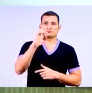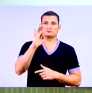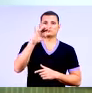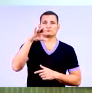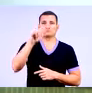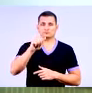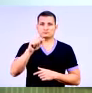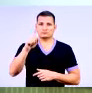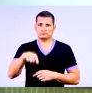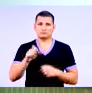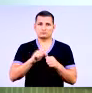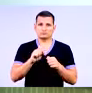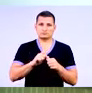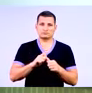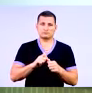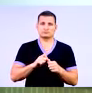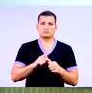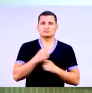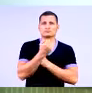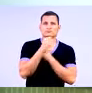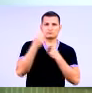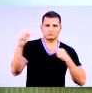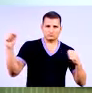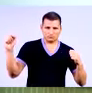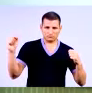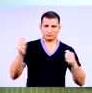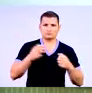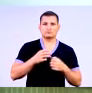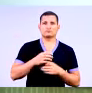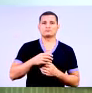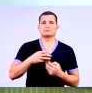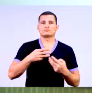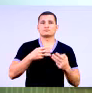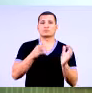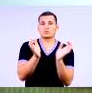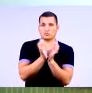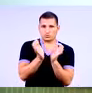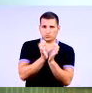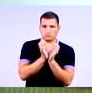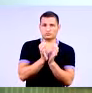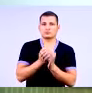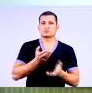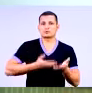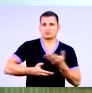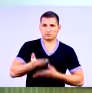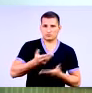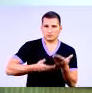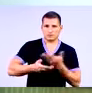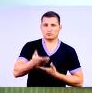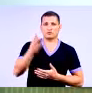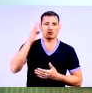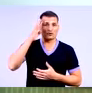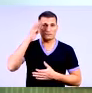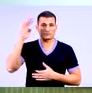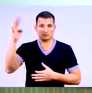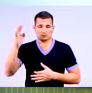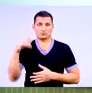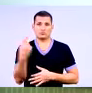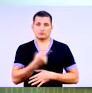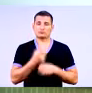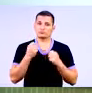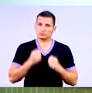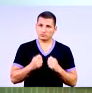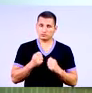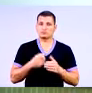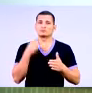fazermos uma grande rede de solidariedade, de reflexão, né, para que nós possamos aí defender